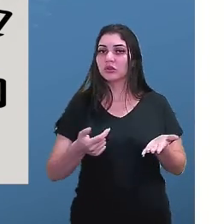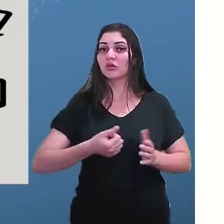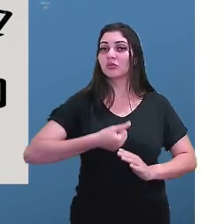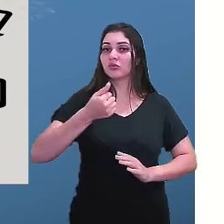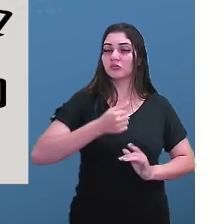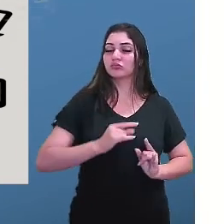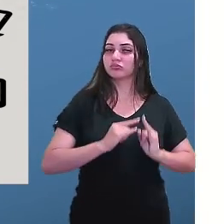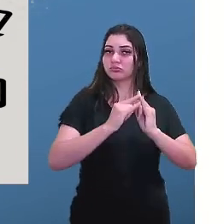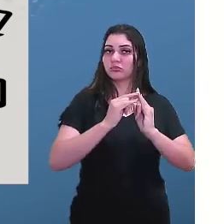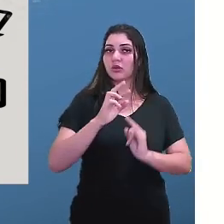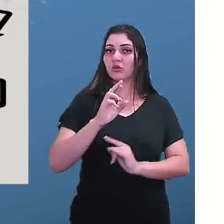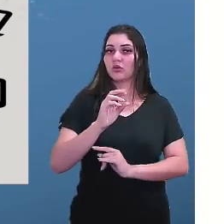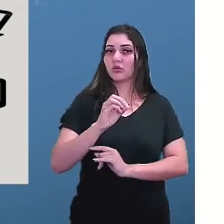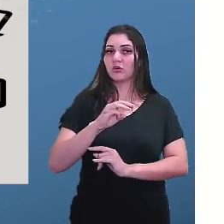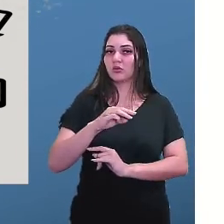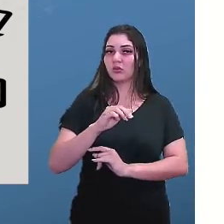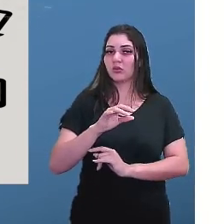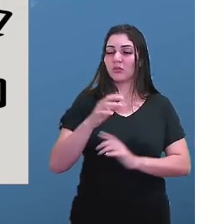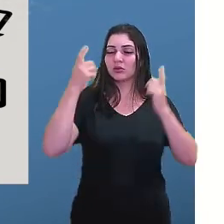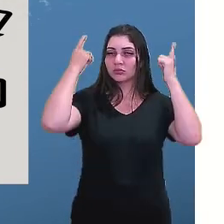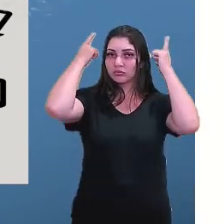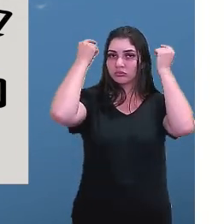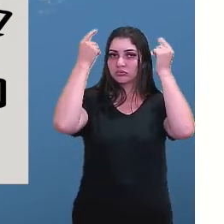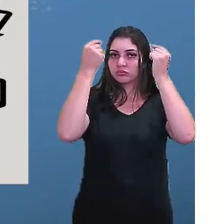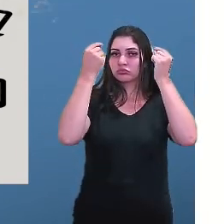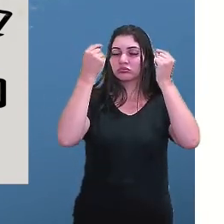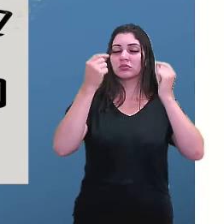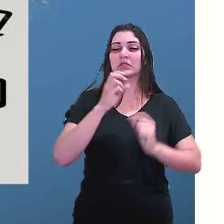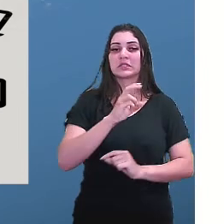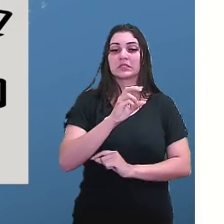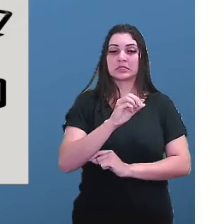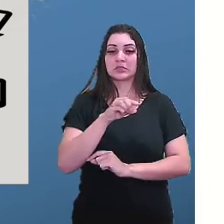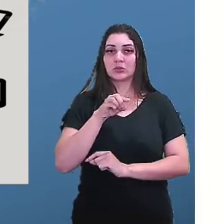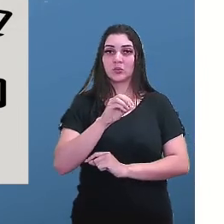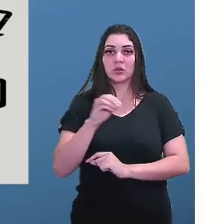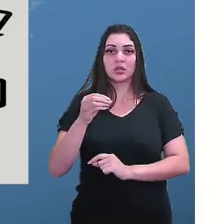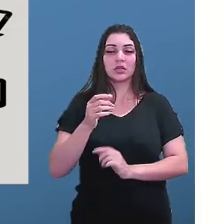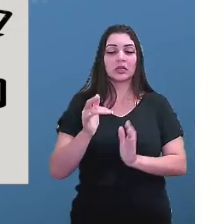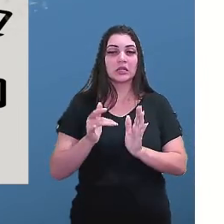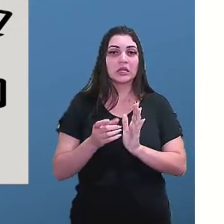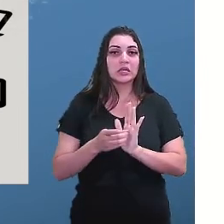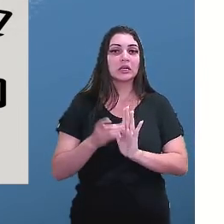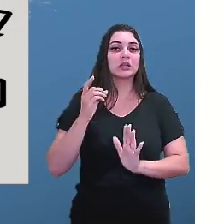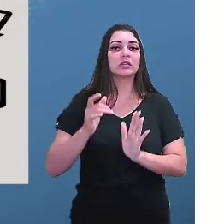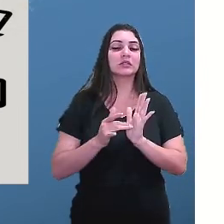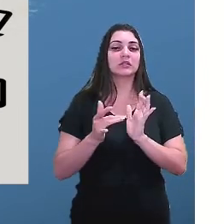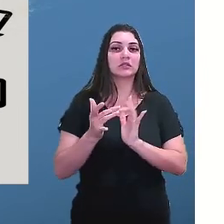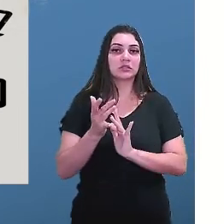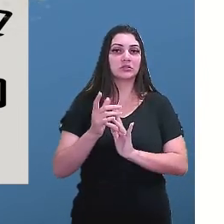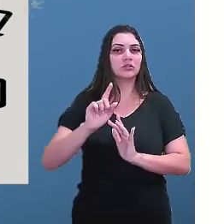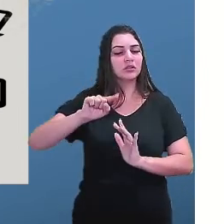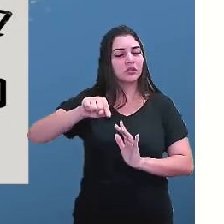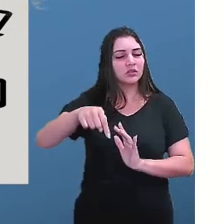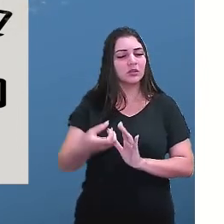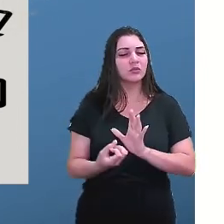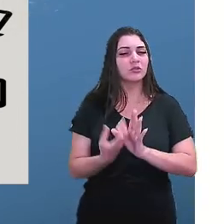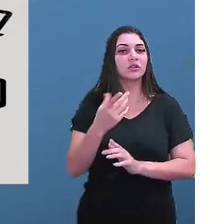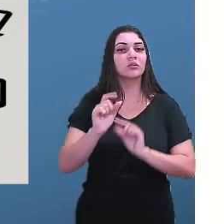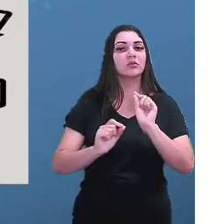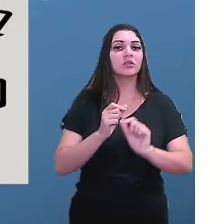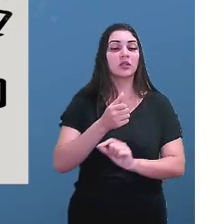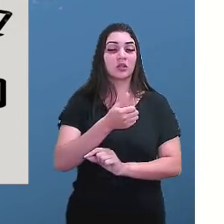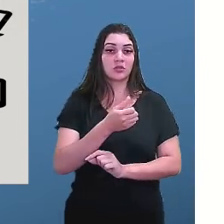Romano, 50 anos antes de Cristo. Daí do jornal evoluímos para o telégrafo, que é de